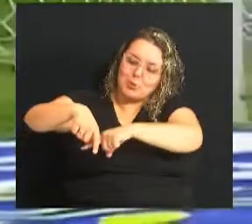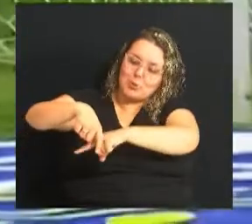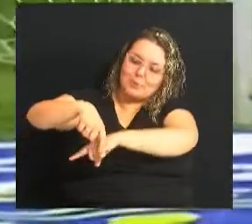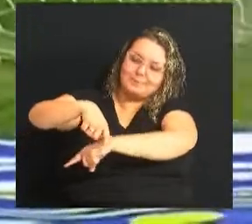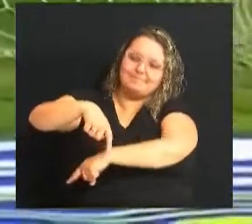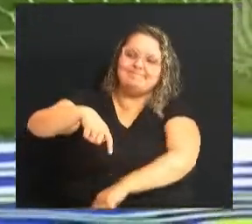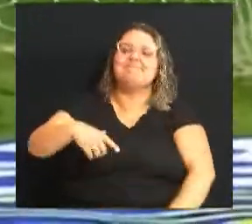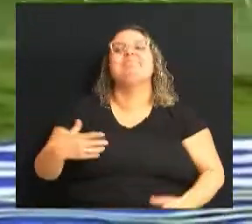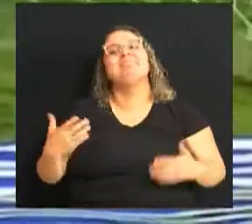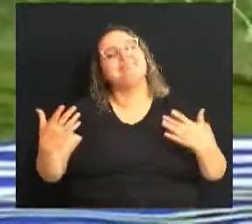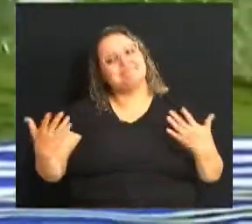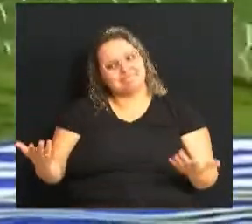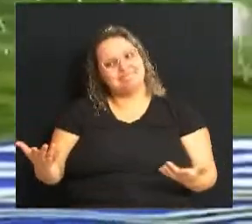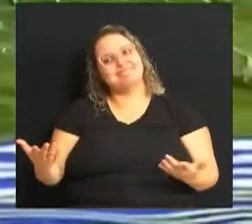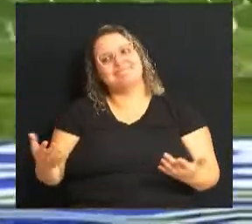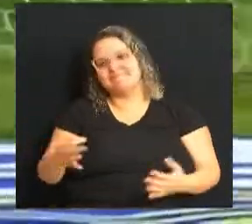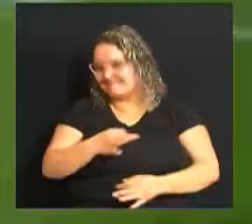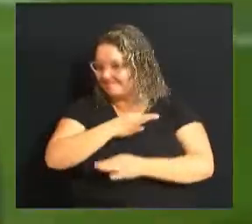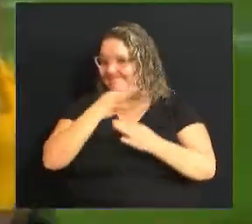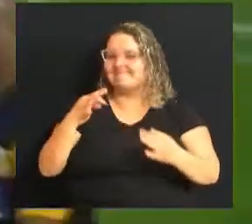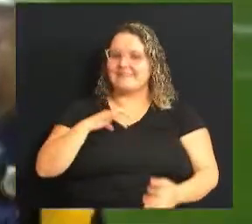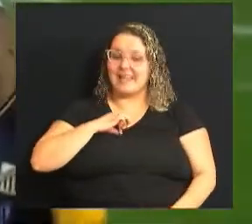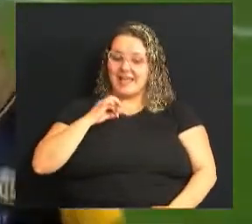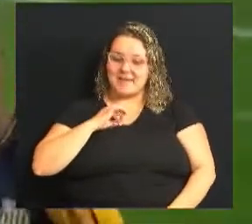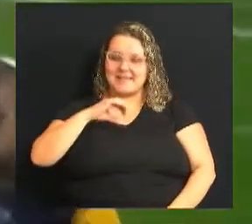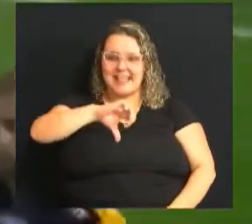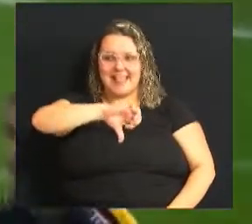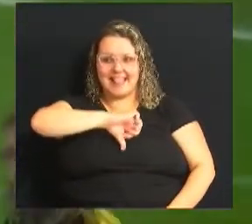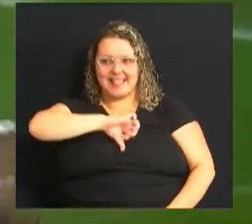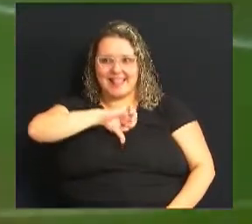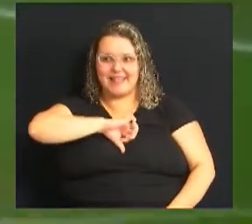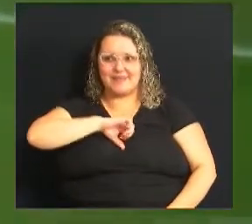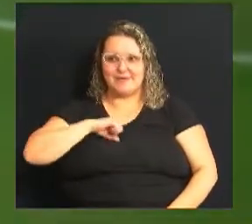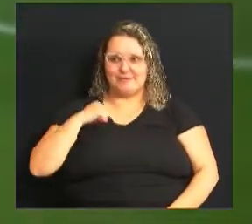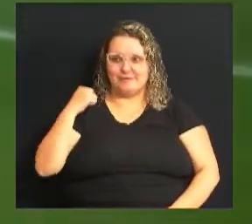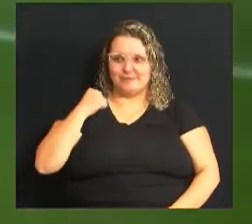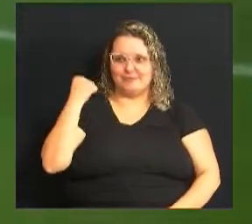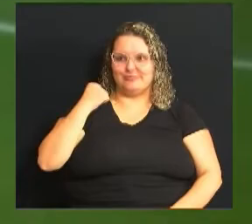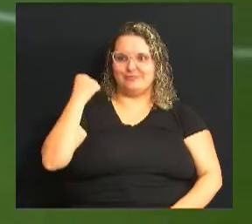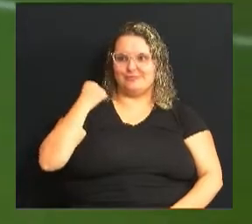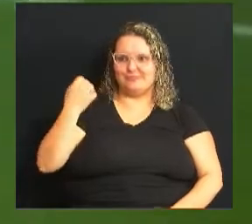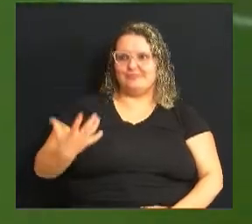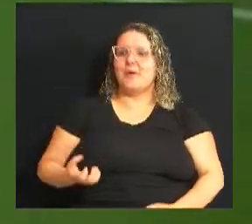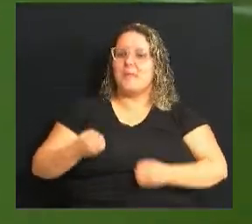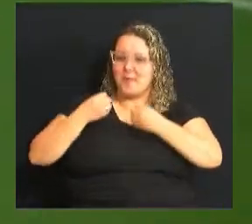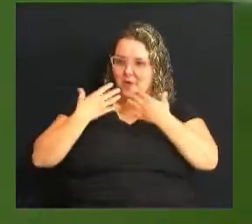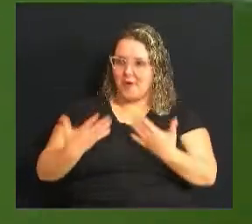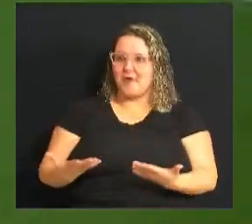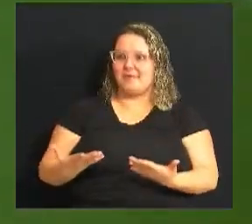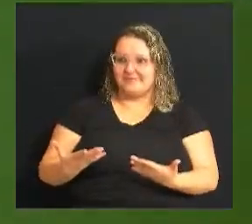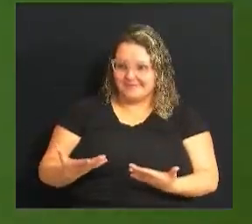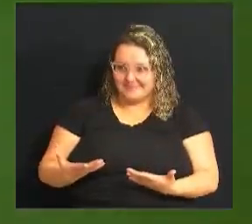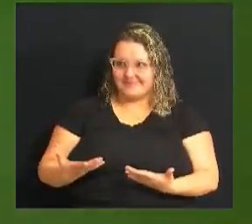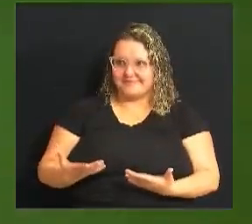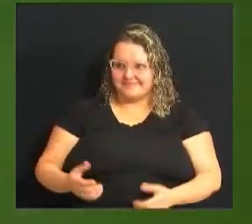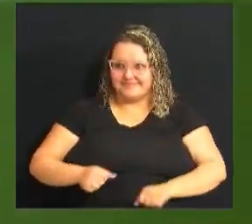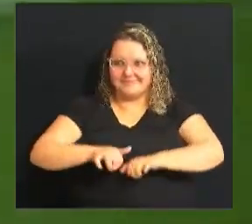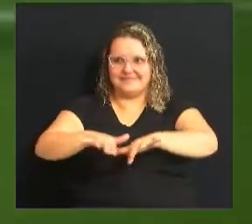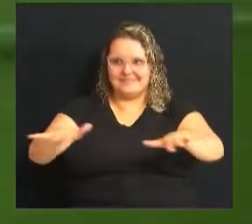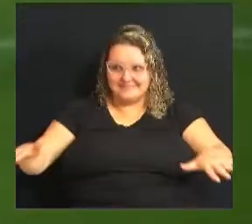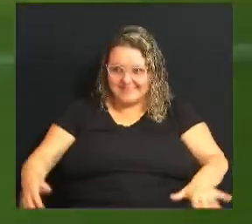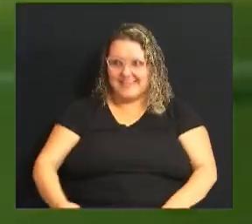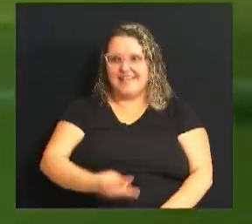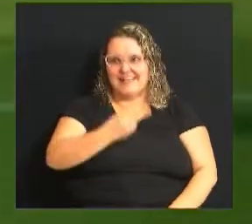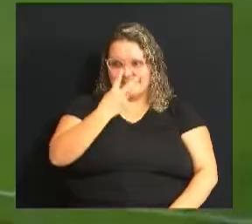Gol autêntico de camisa 9. Ele está com o faro do gol apurado. Placar ampliado,